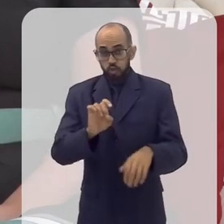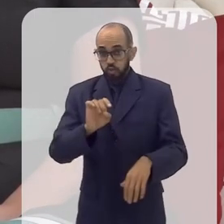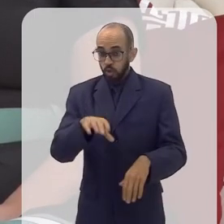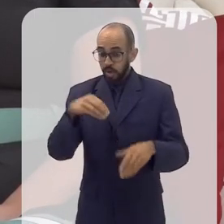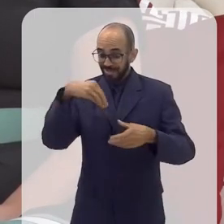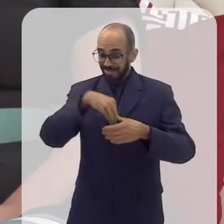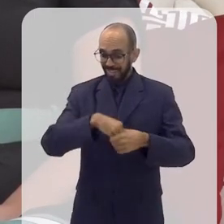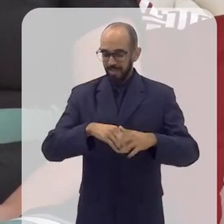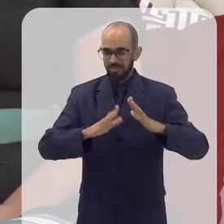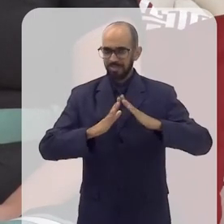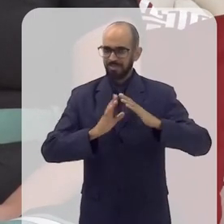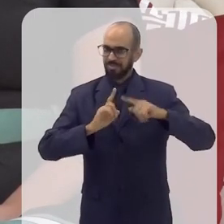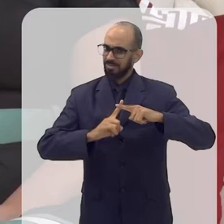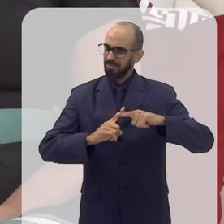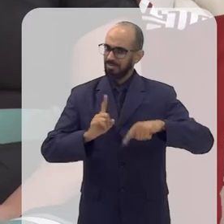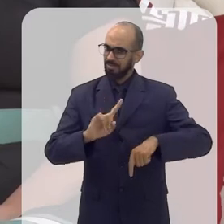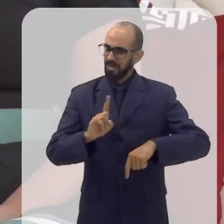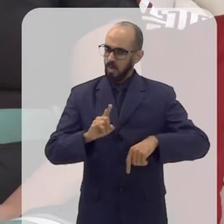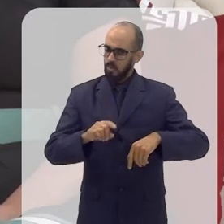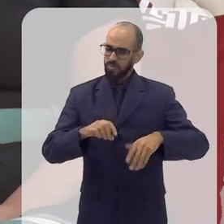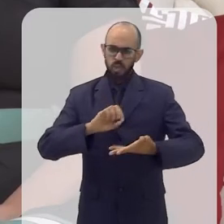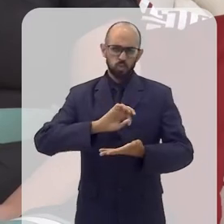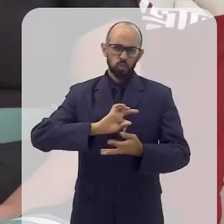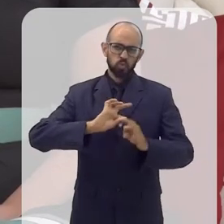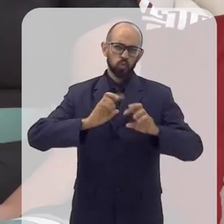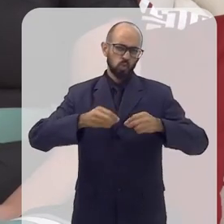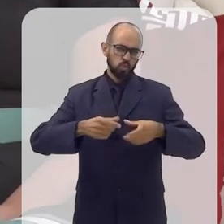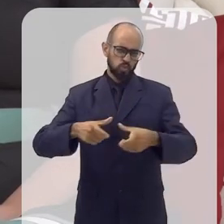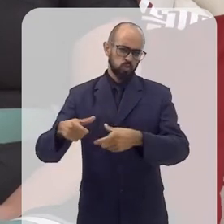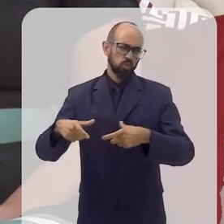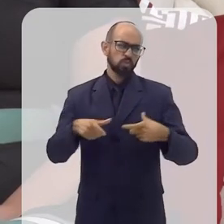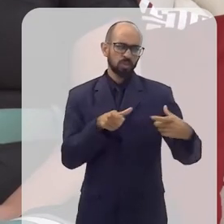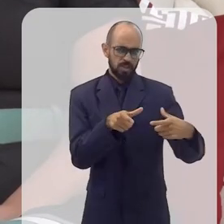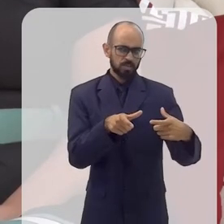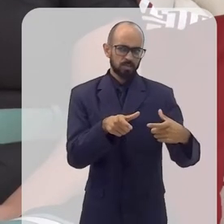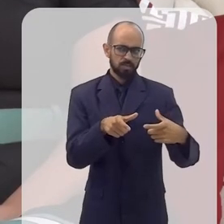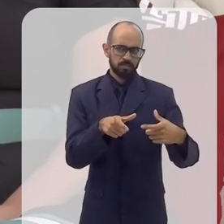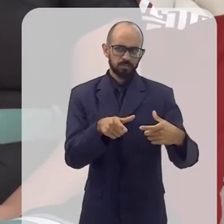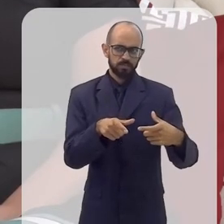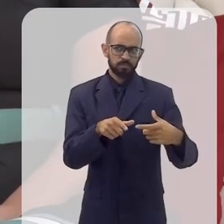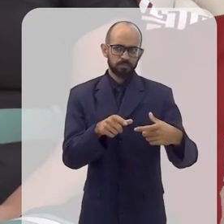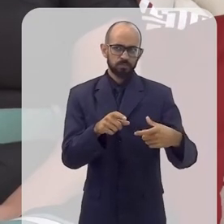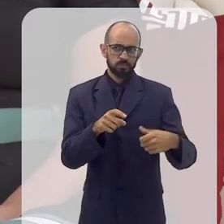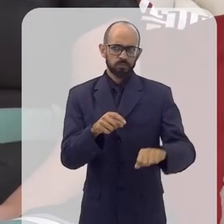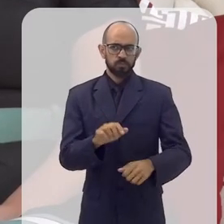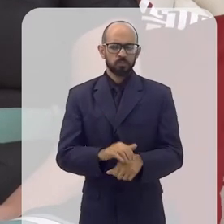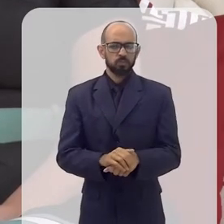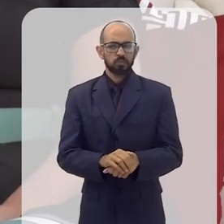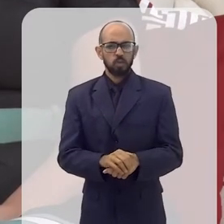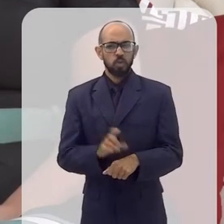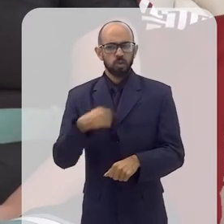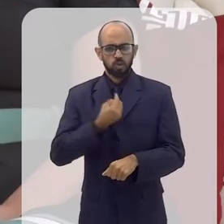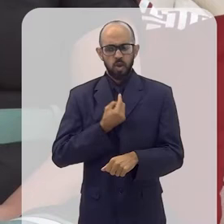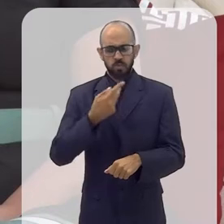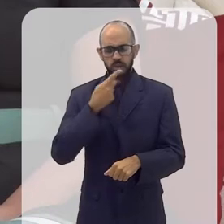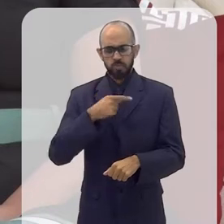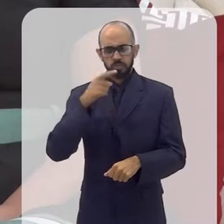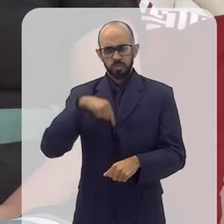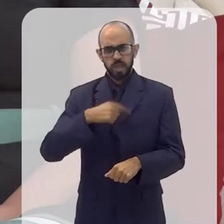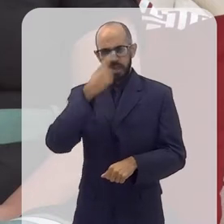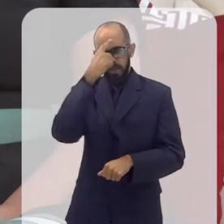na igreja, né? Mas em todos os lugares. E o que a gente chama de